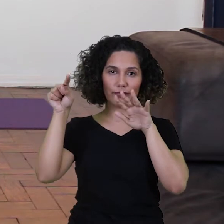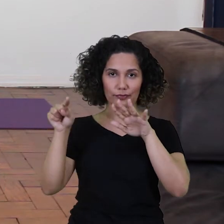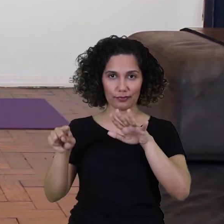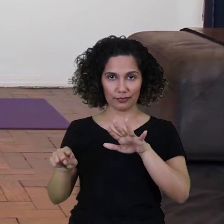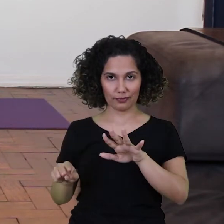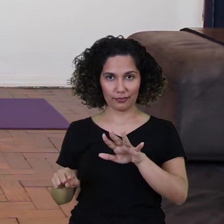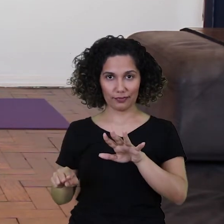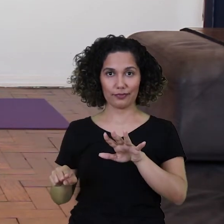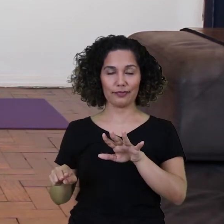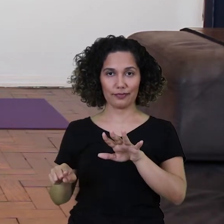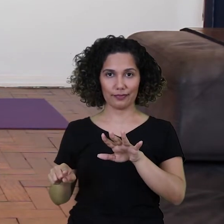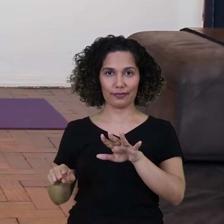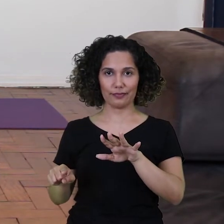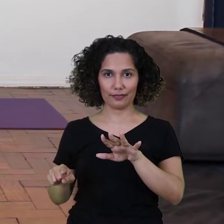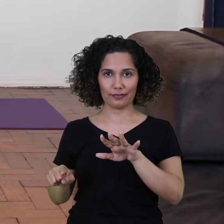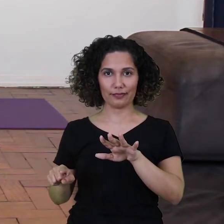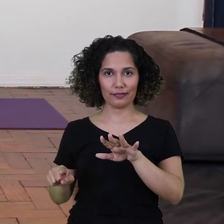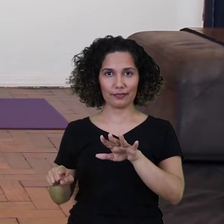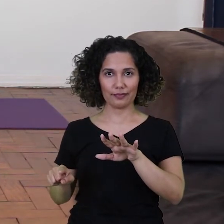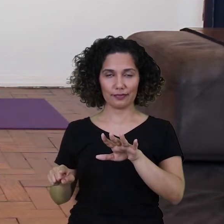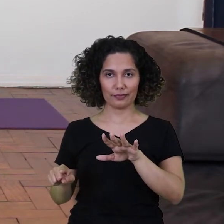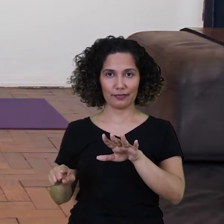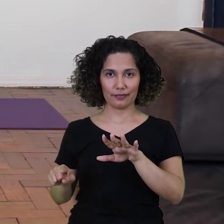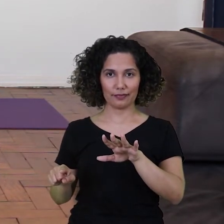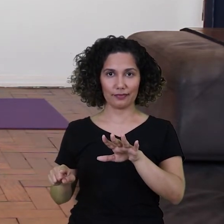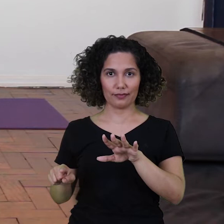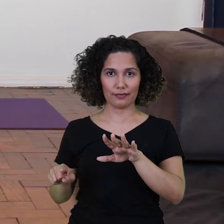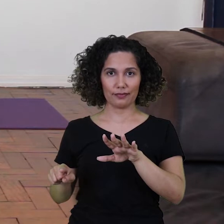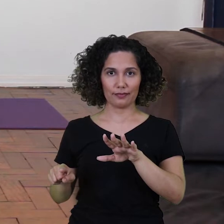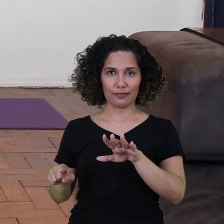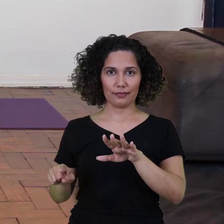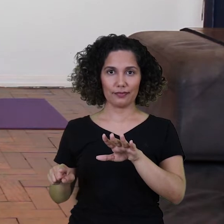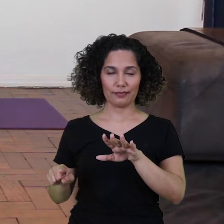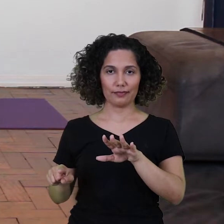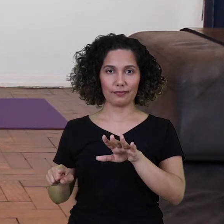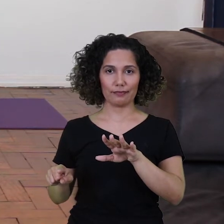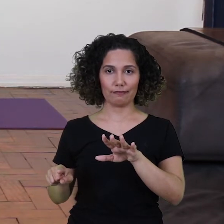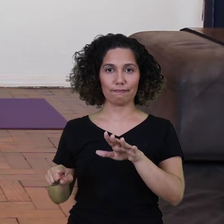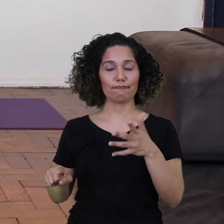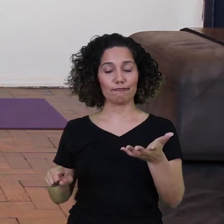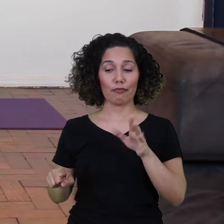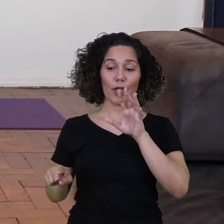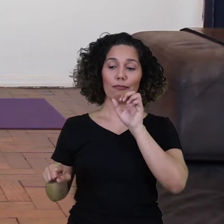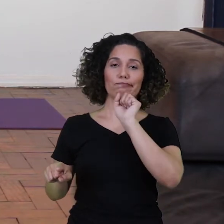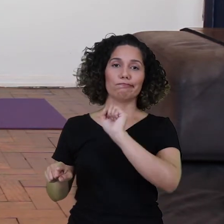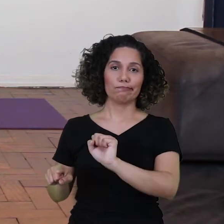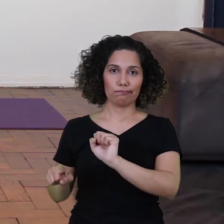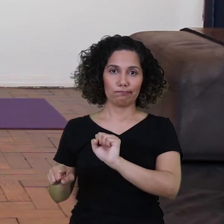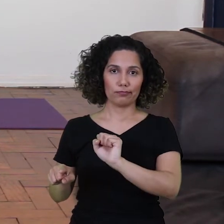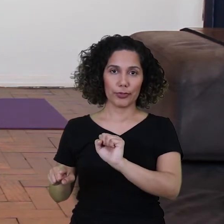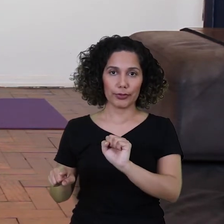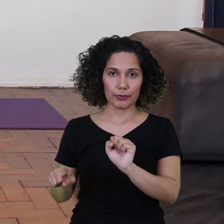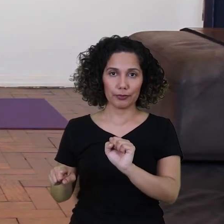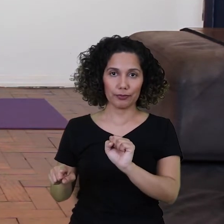vai expirar, fazer o outro lado do quadrado. E a gente vai fazer uma pausa com o